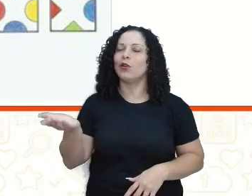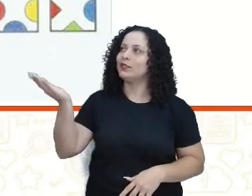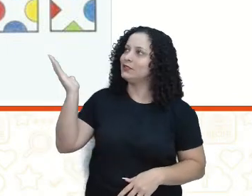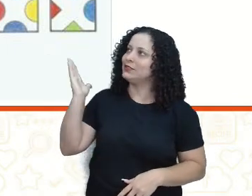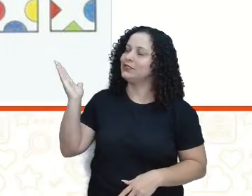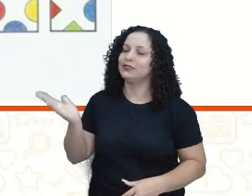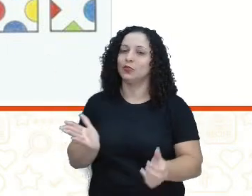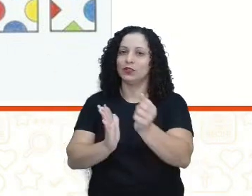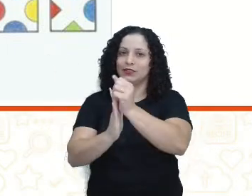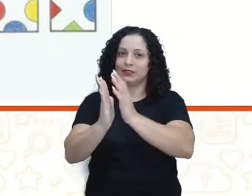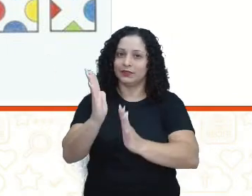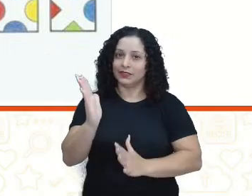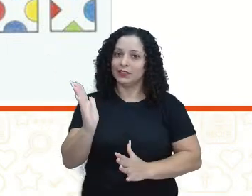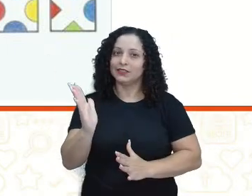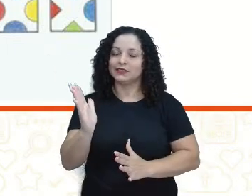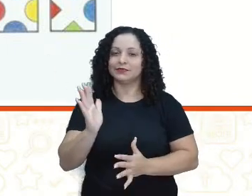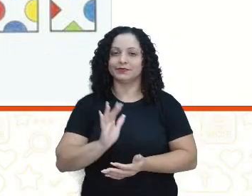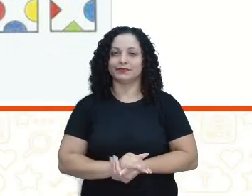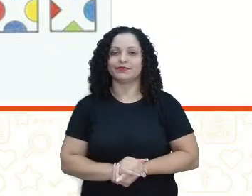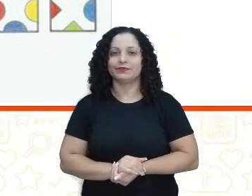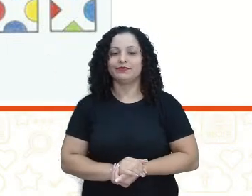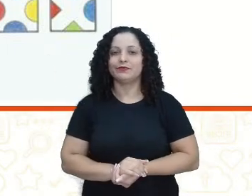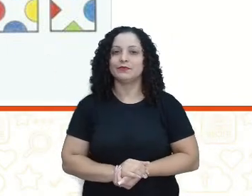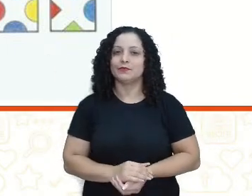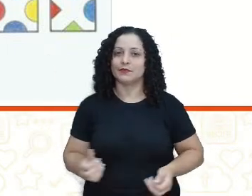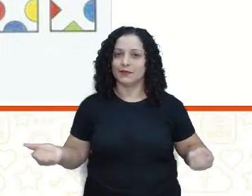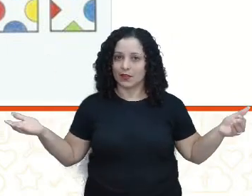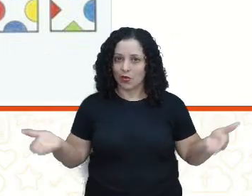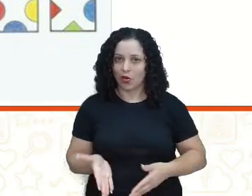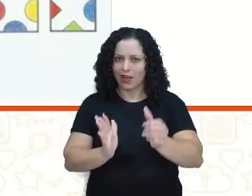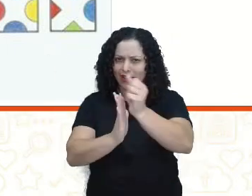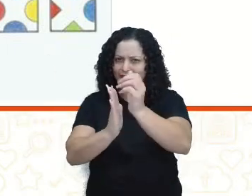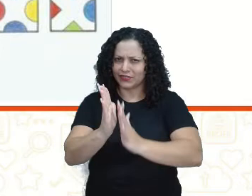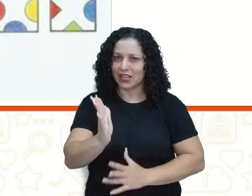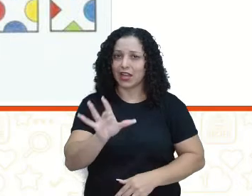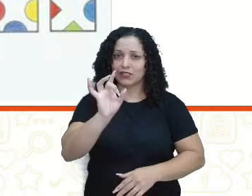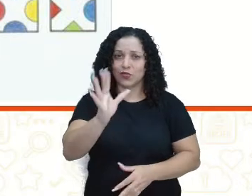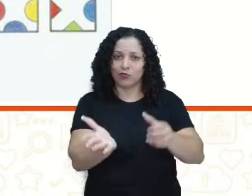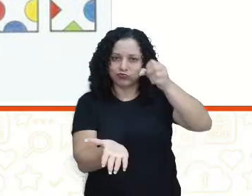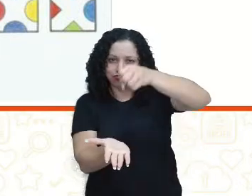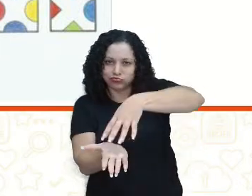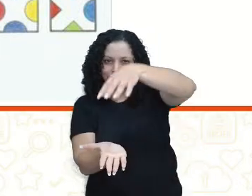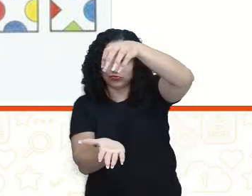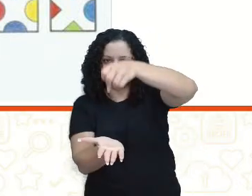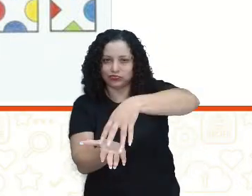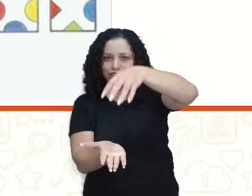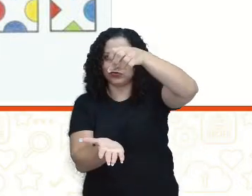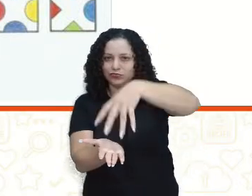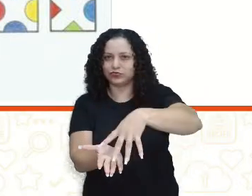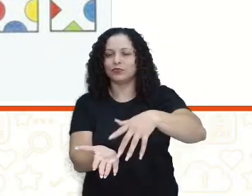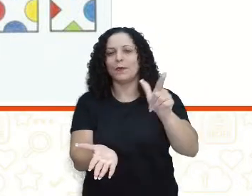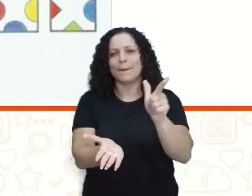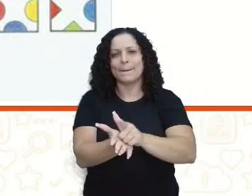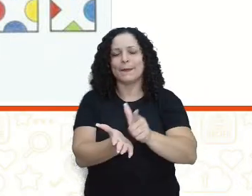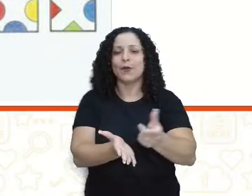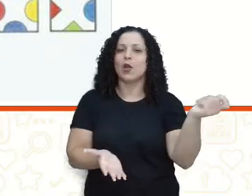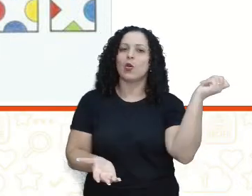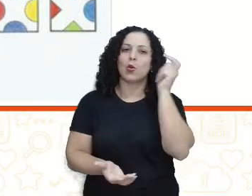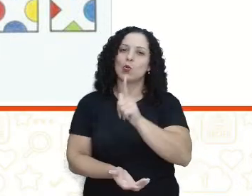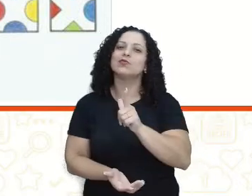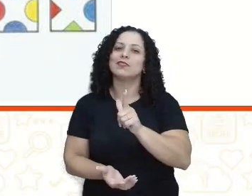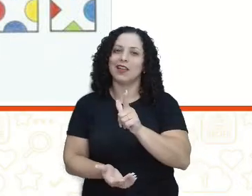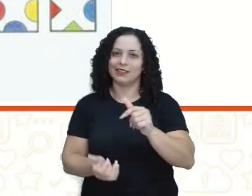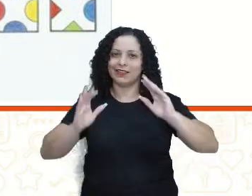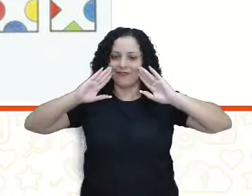ainda com material concreto. A gente está trabalhando com atividade que foi impressa e que a gente consegue, de verdade, trabalhar